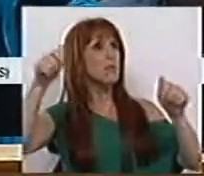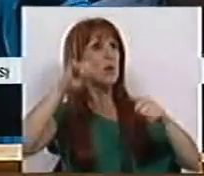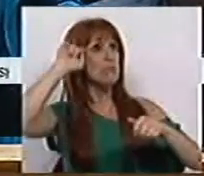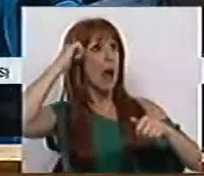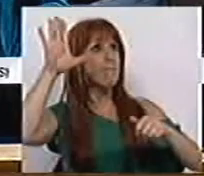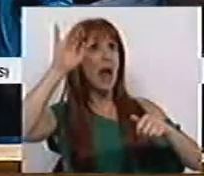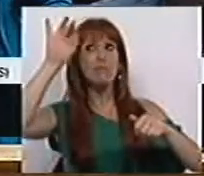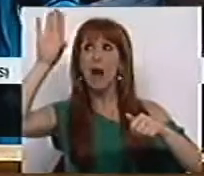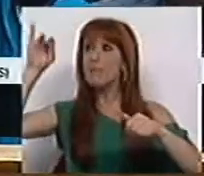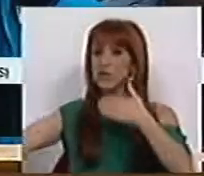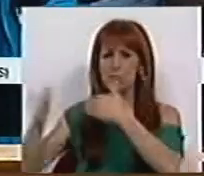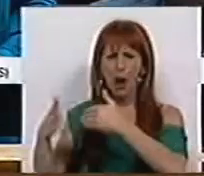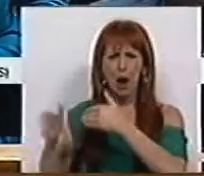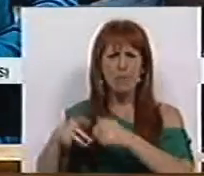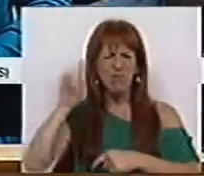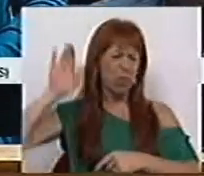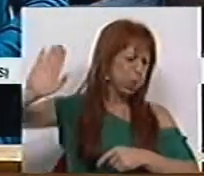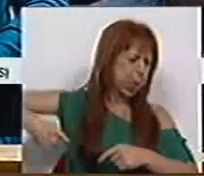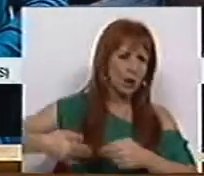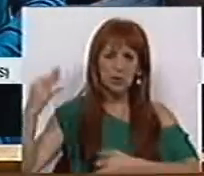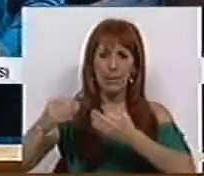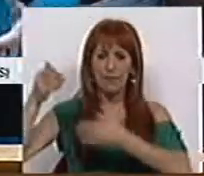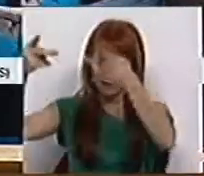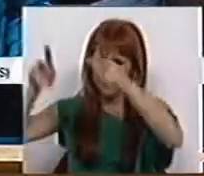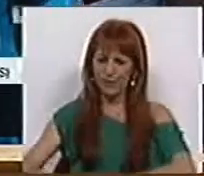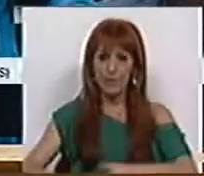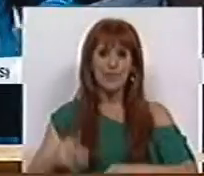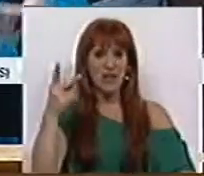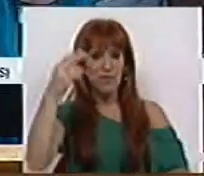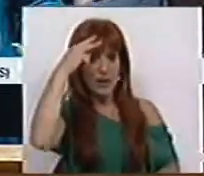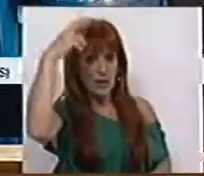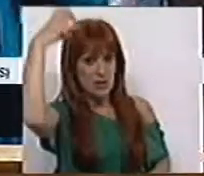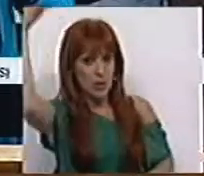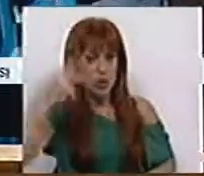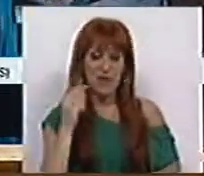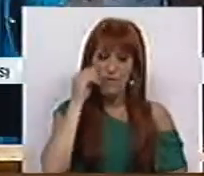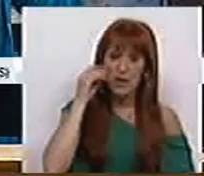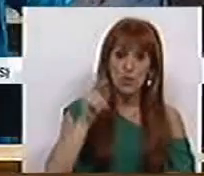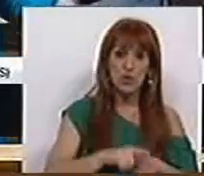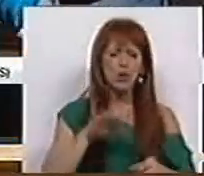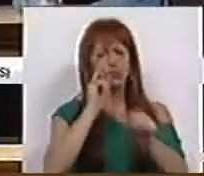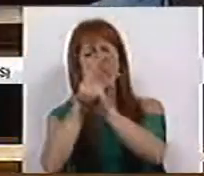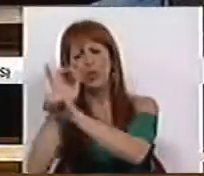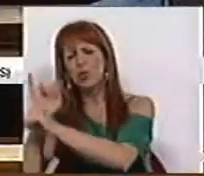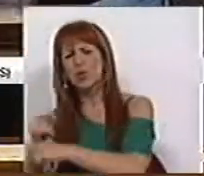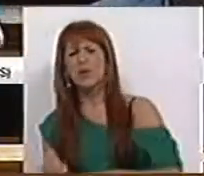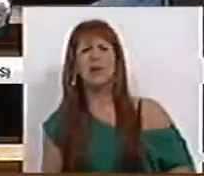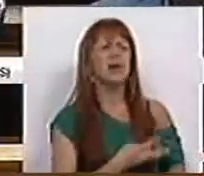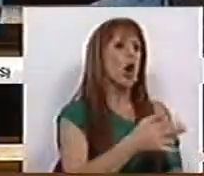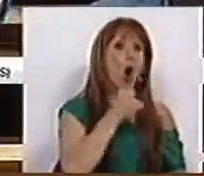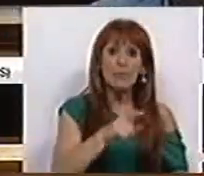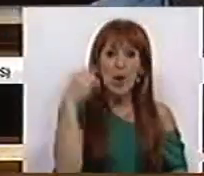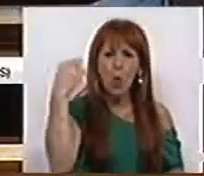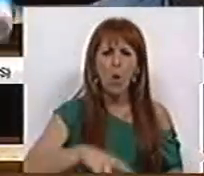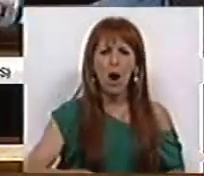mais afetados com Encerramento e a desvalorização dos seus tribunais Vila Real Viseu entre outros há uma